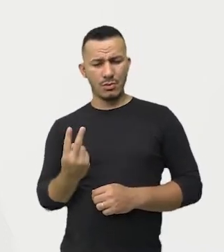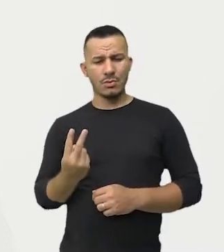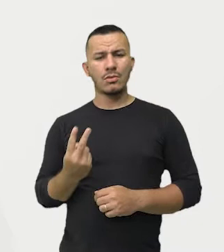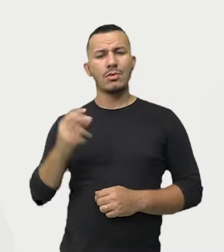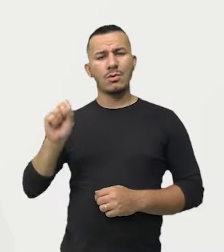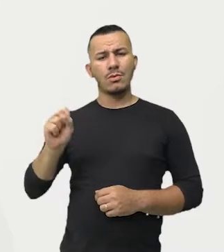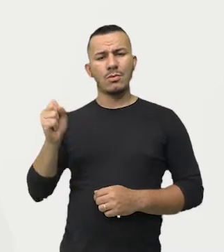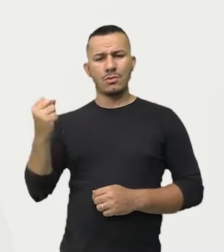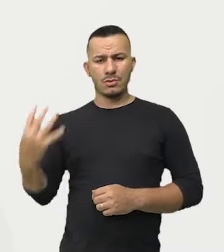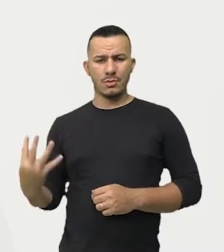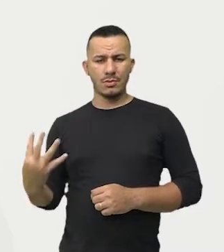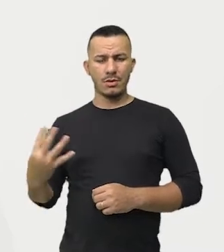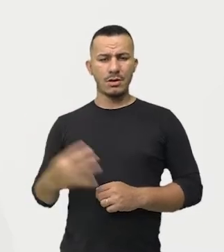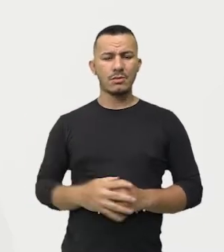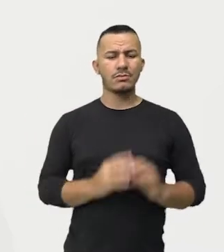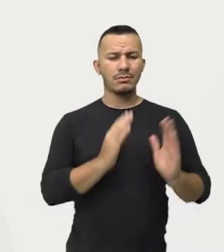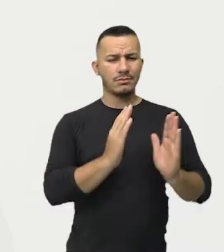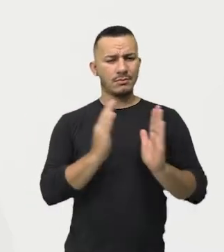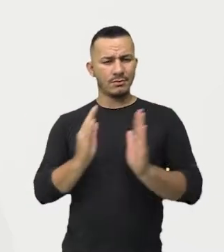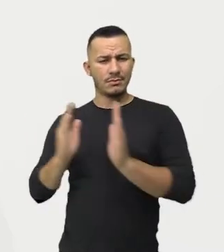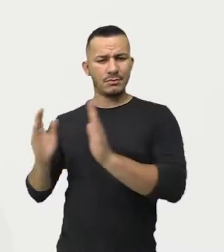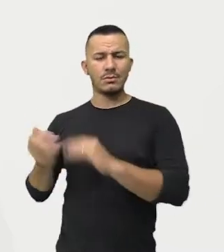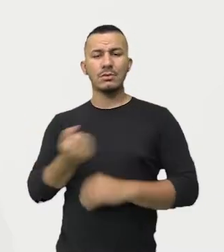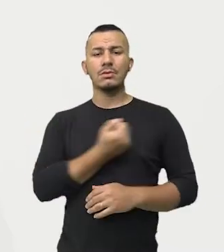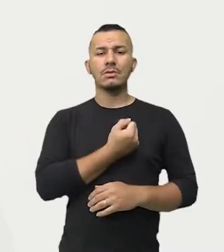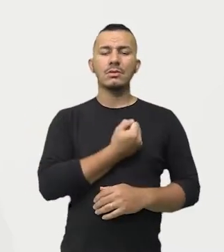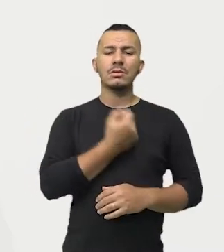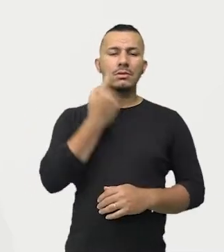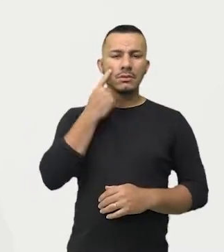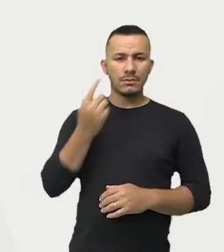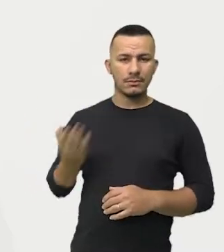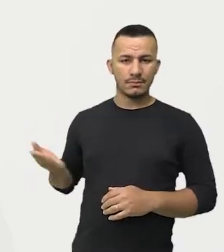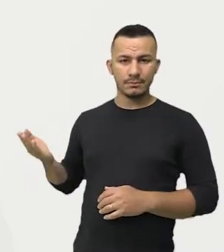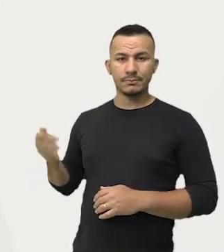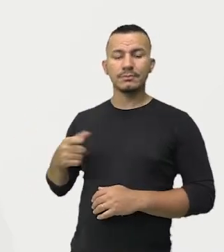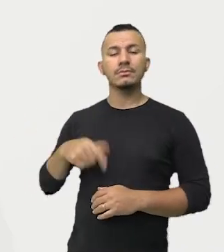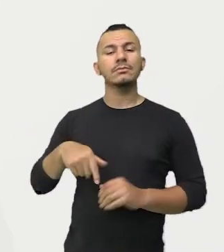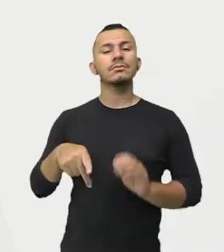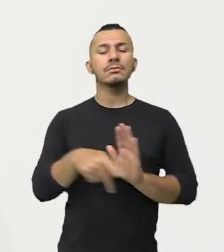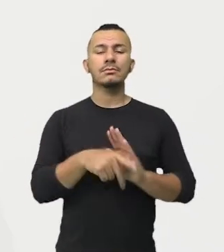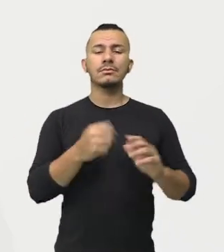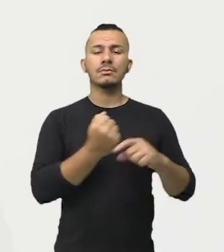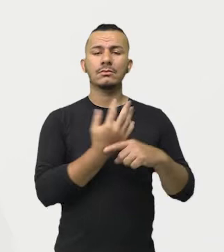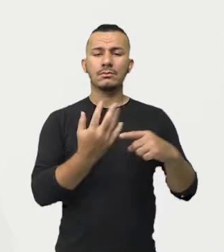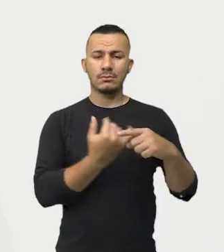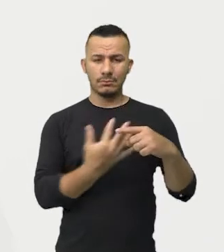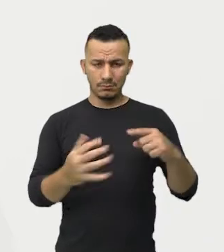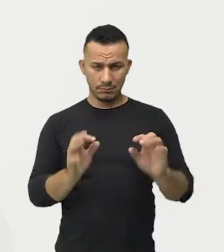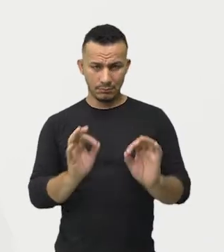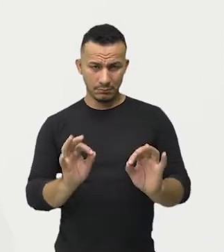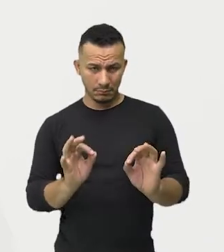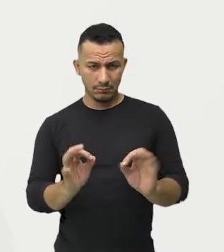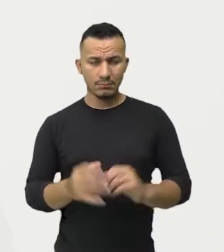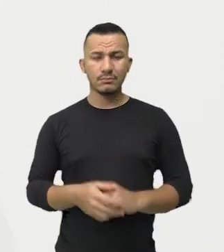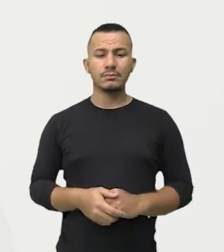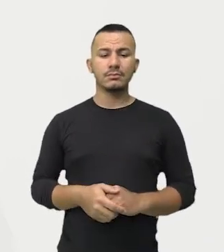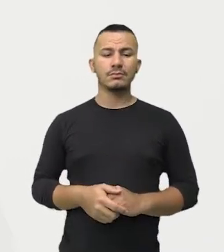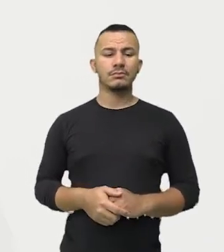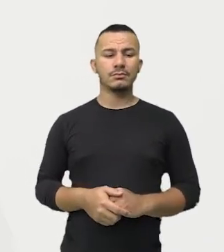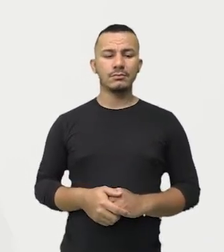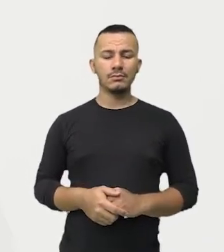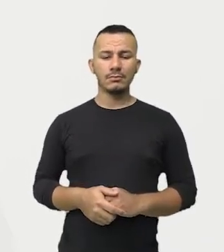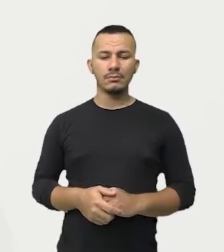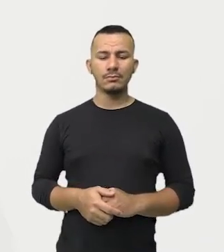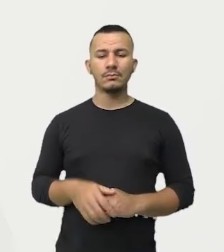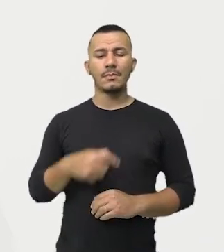4. Esses números, pessoal, aqui estão ditos como forma fracionária, concorda comigo? Nós temos isso